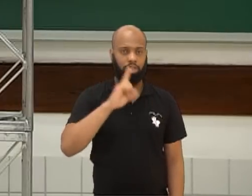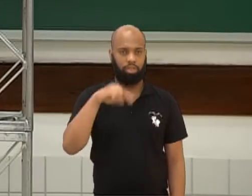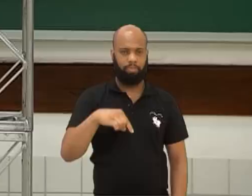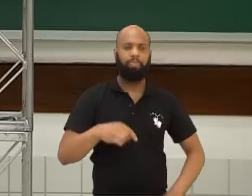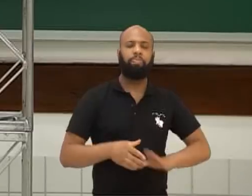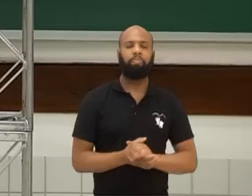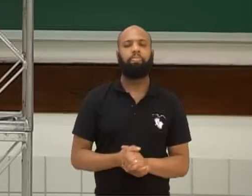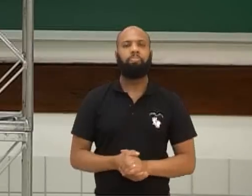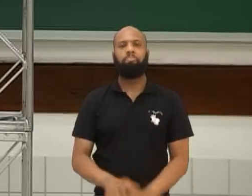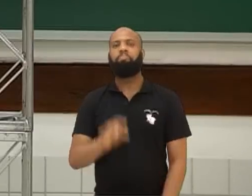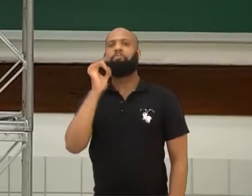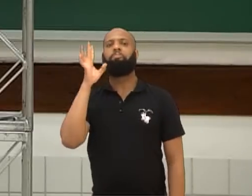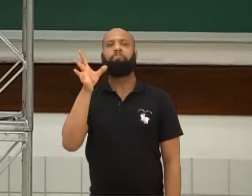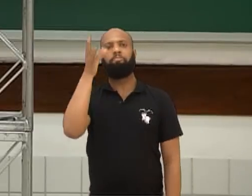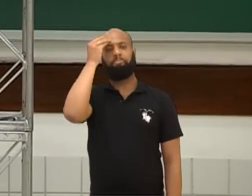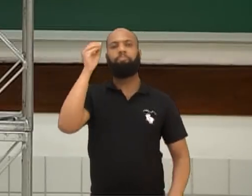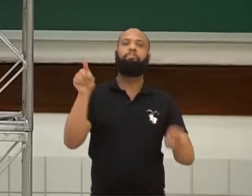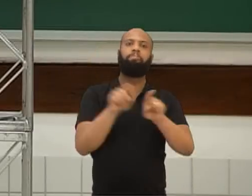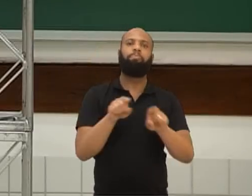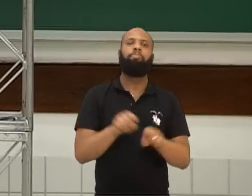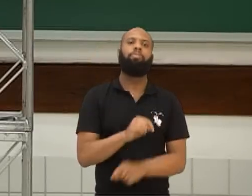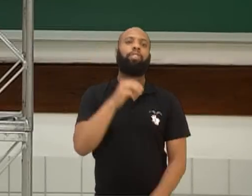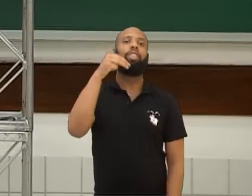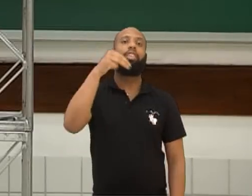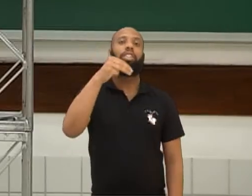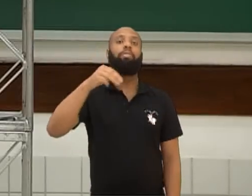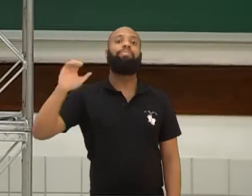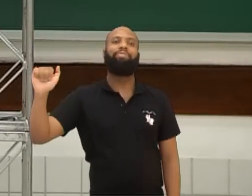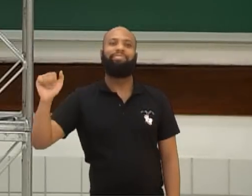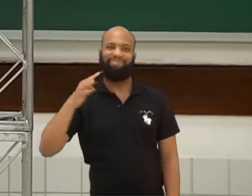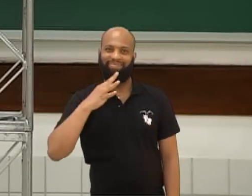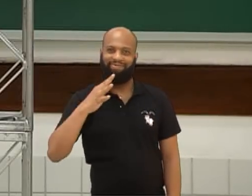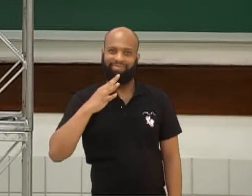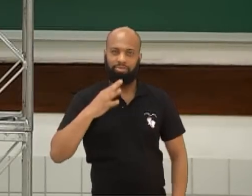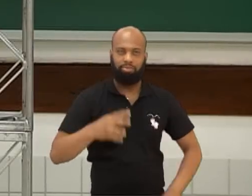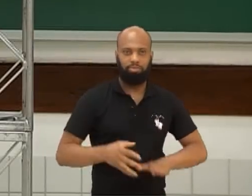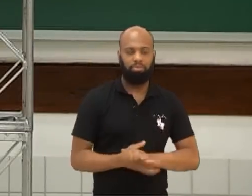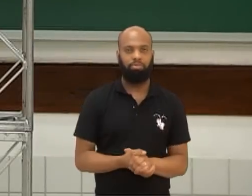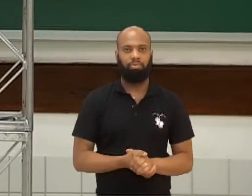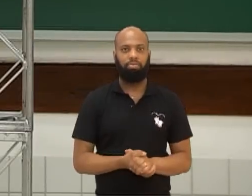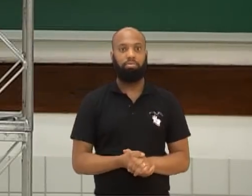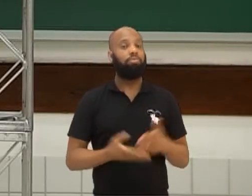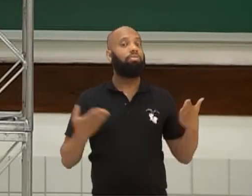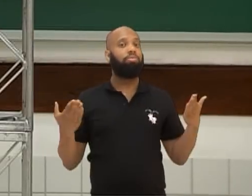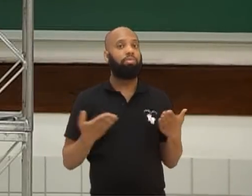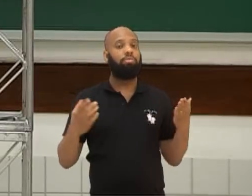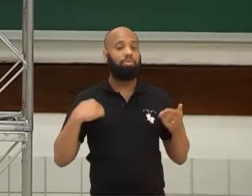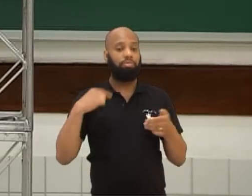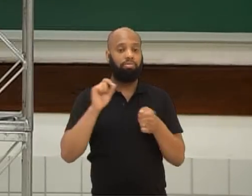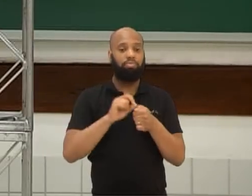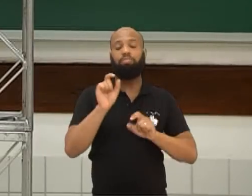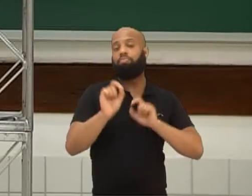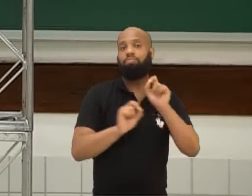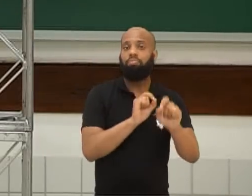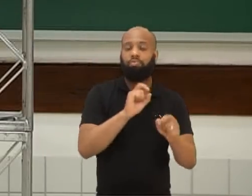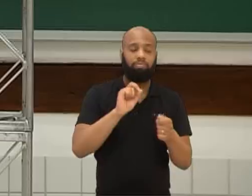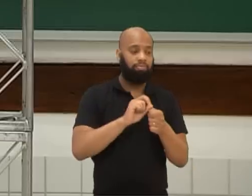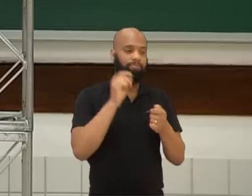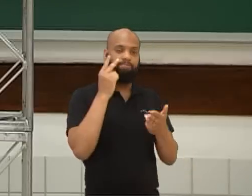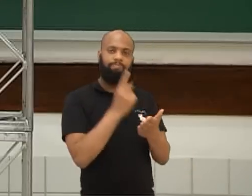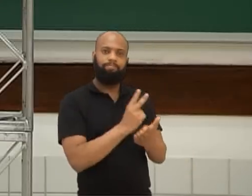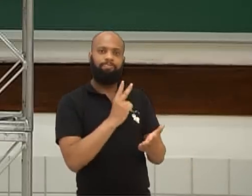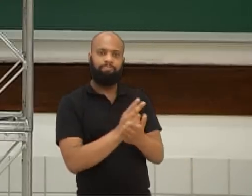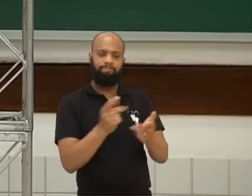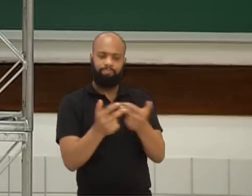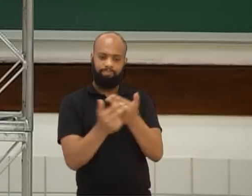lados. Então, é fácil de gravar para quem curte esse tipo de esporte, né? Então, o que eu vou fazer? Nós vamos fazer a mesma coisa